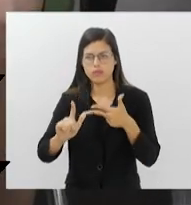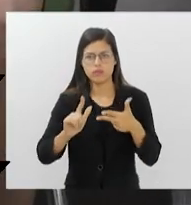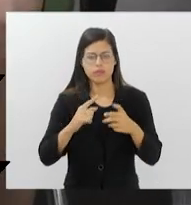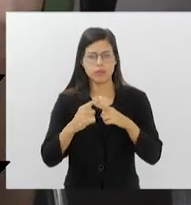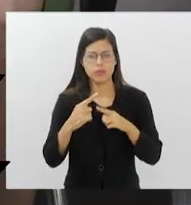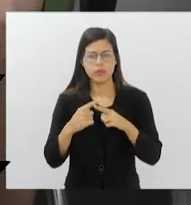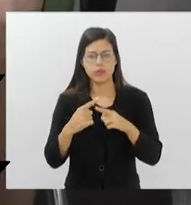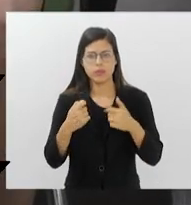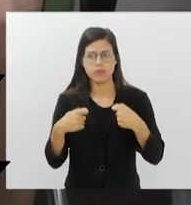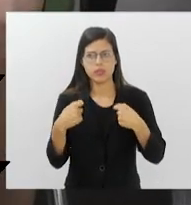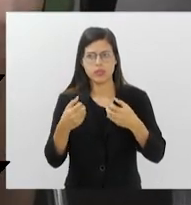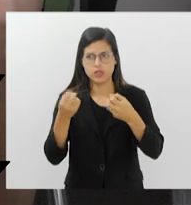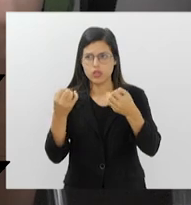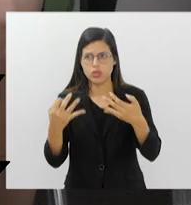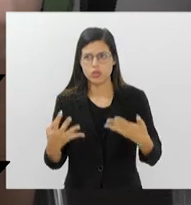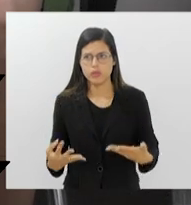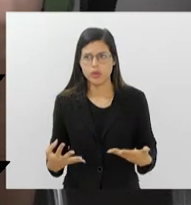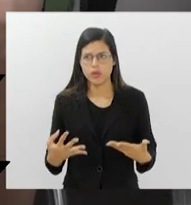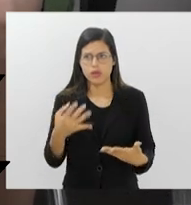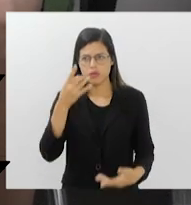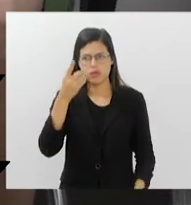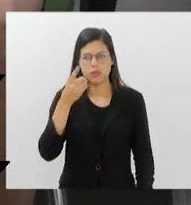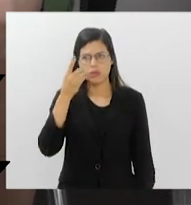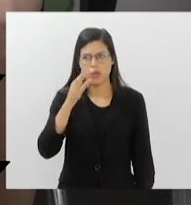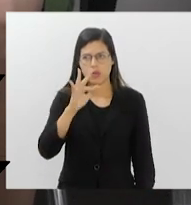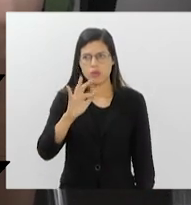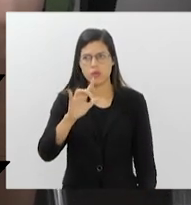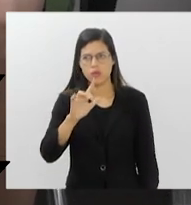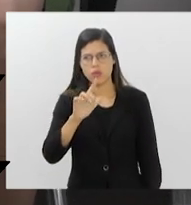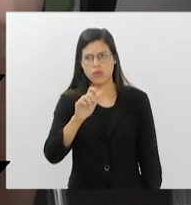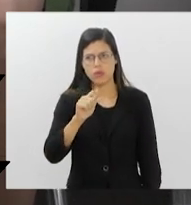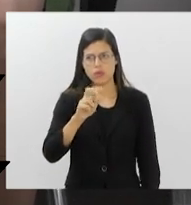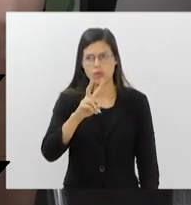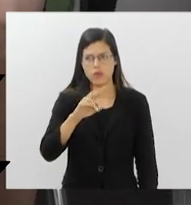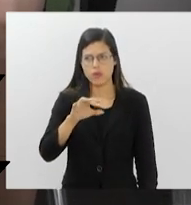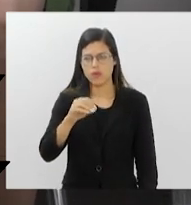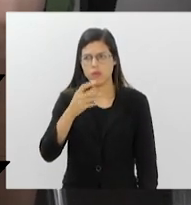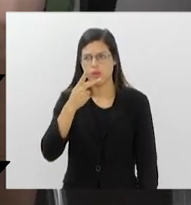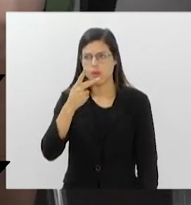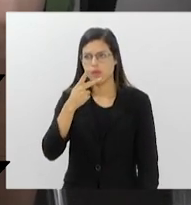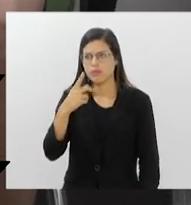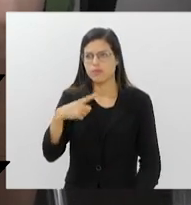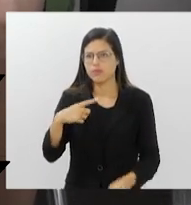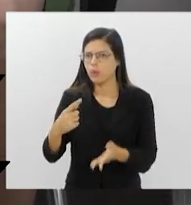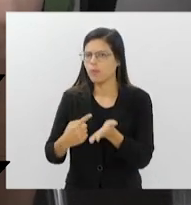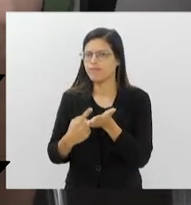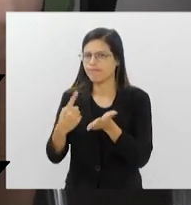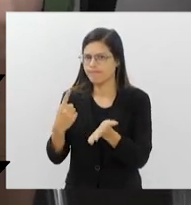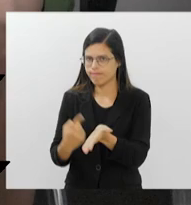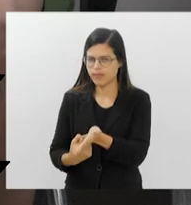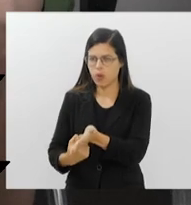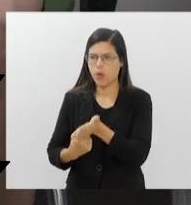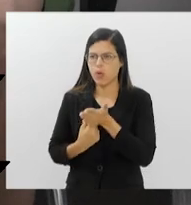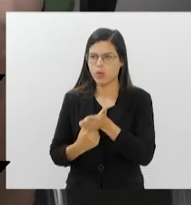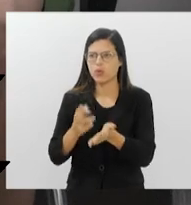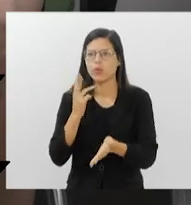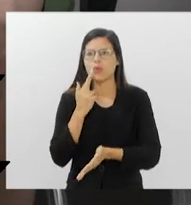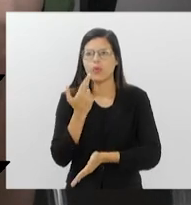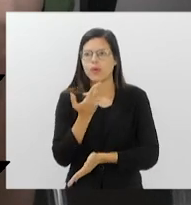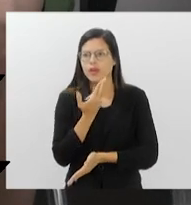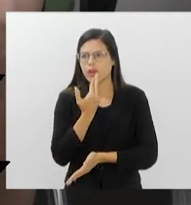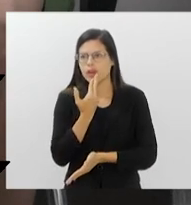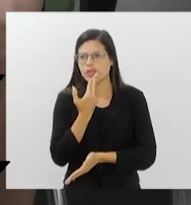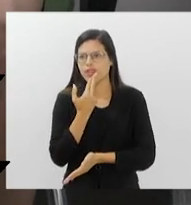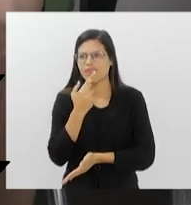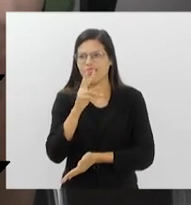formas Porque como o deputado serafine colocou tem um acordo com o restaurante que serafine vai porque